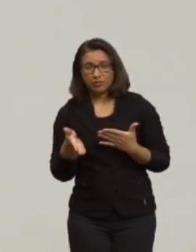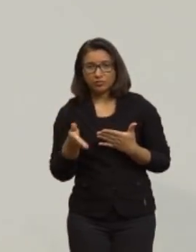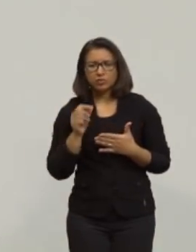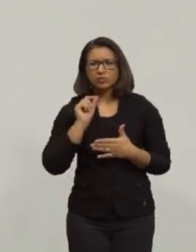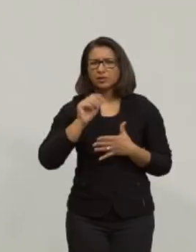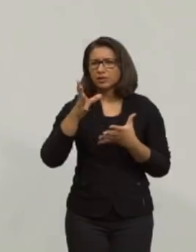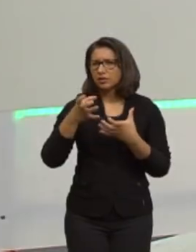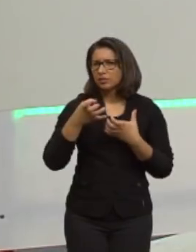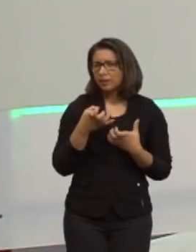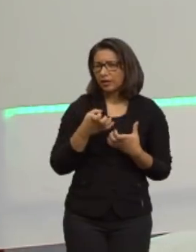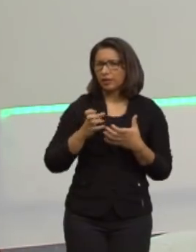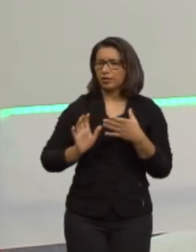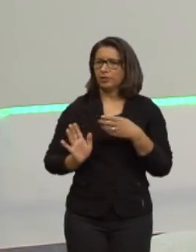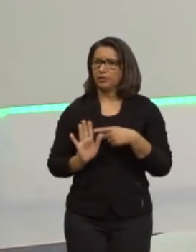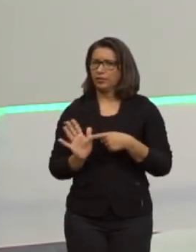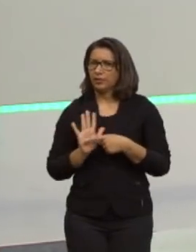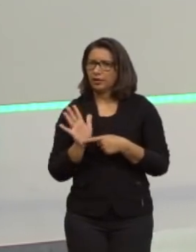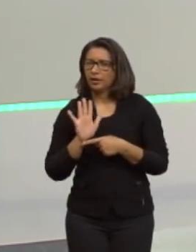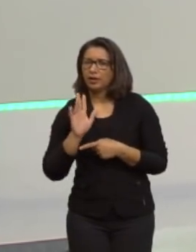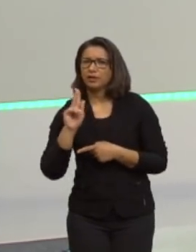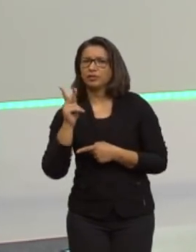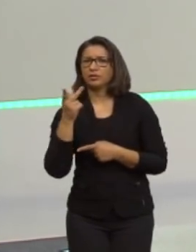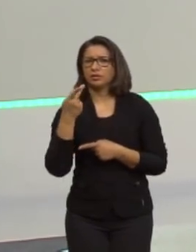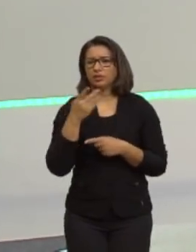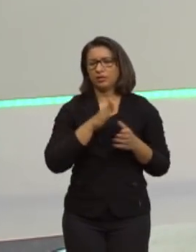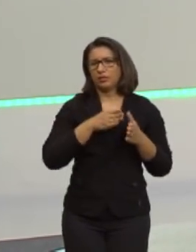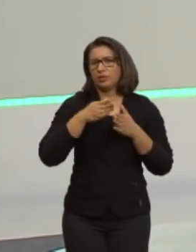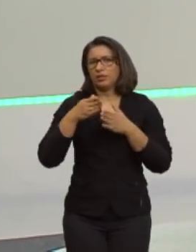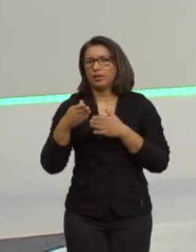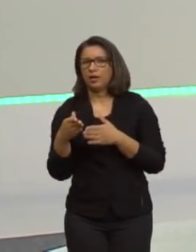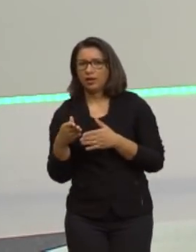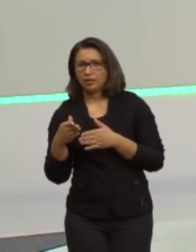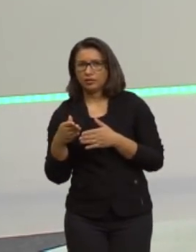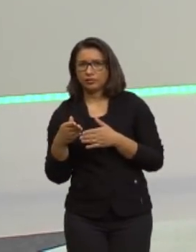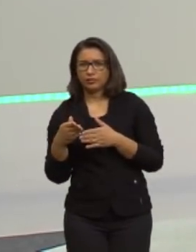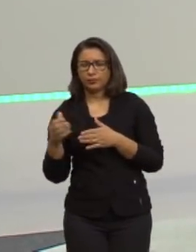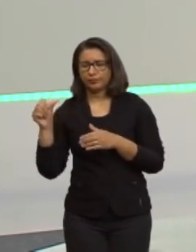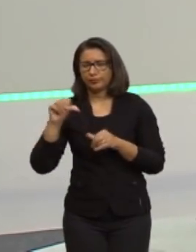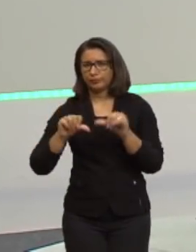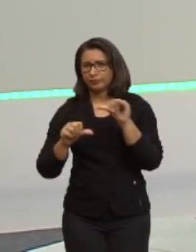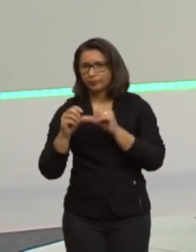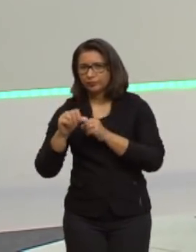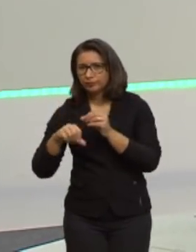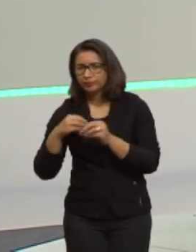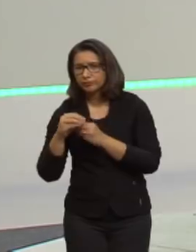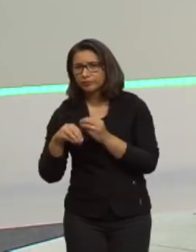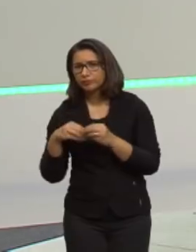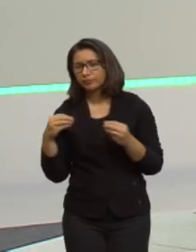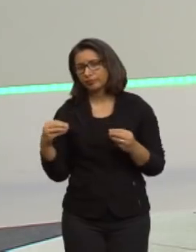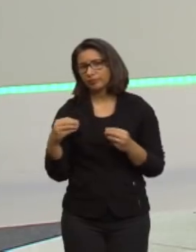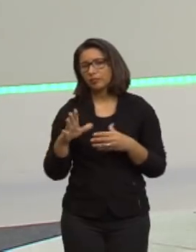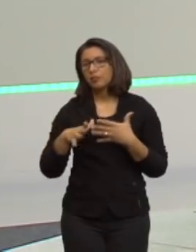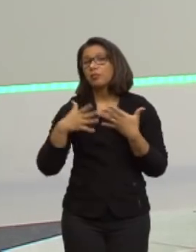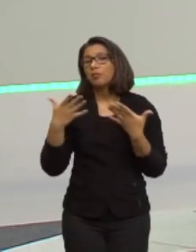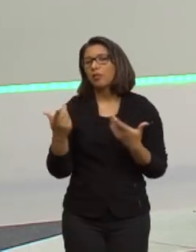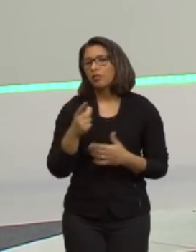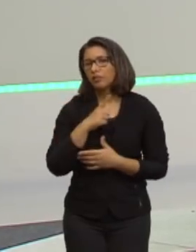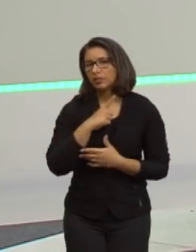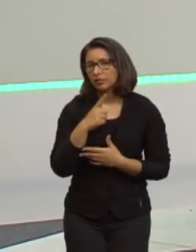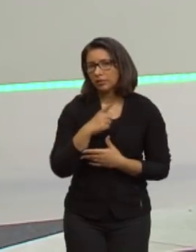quê que eu quero eu quero gases hidrogênio no lado dos reagentes qual que tem gás hidrogênio do lado dos reagentes